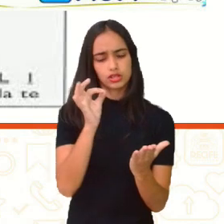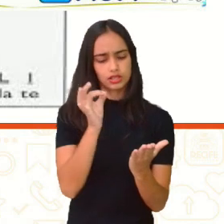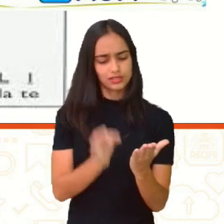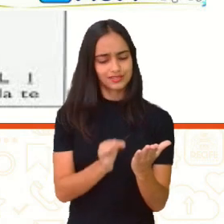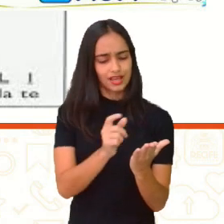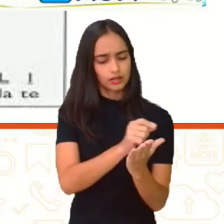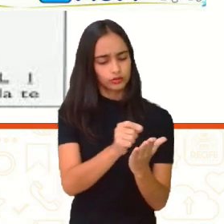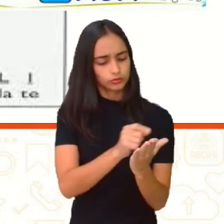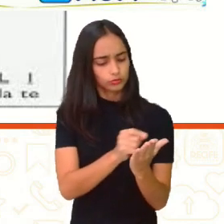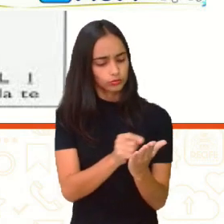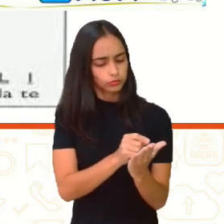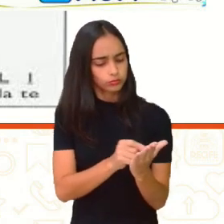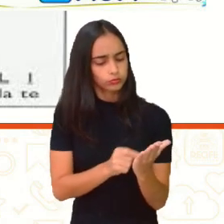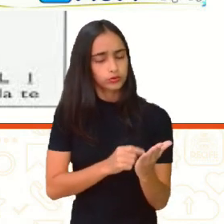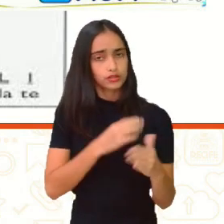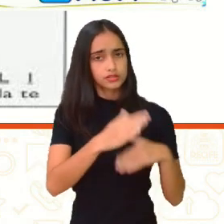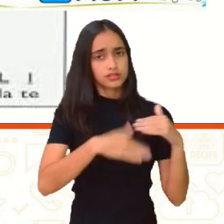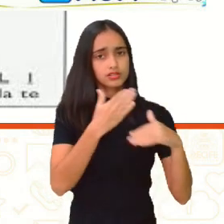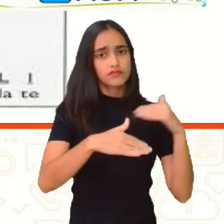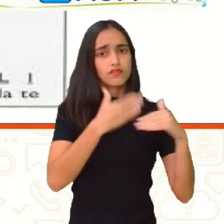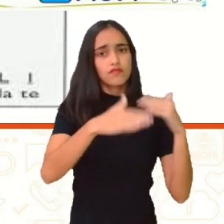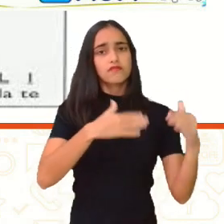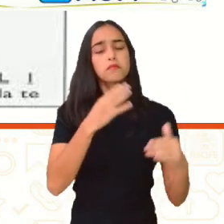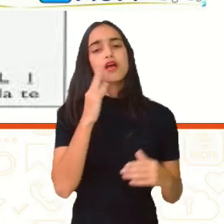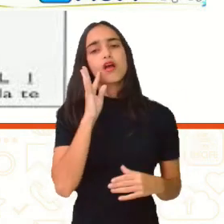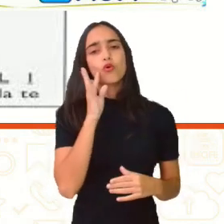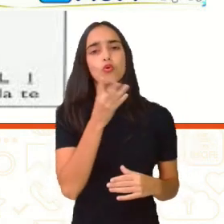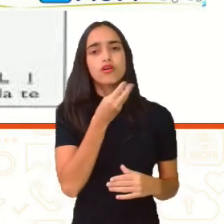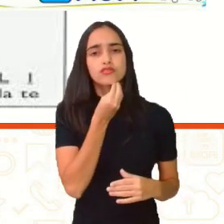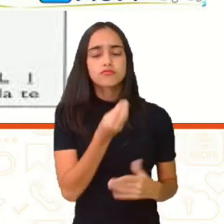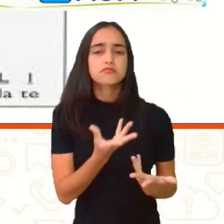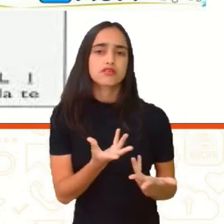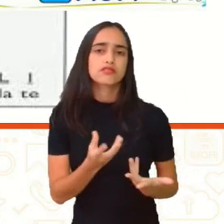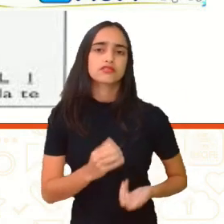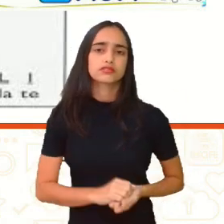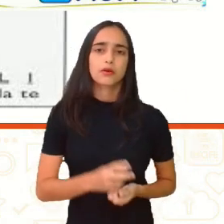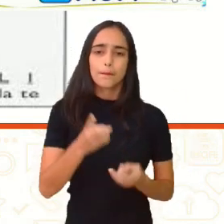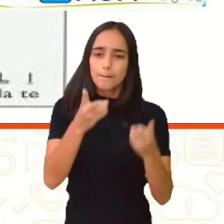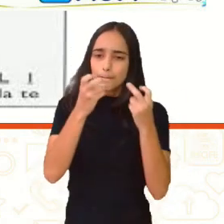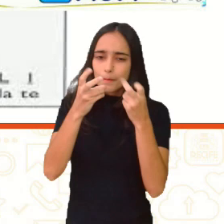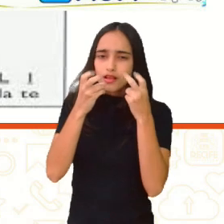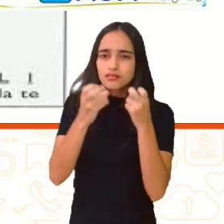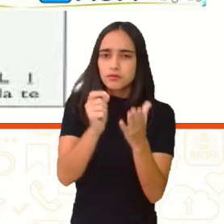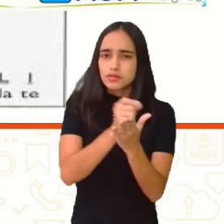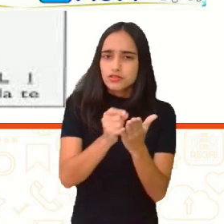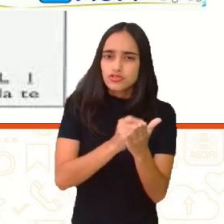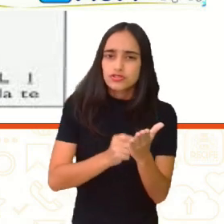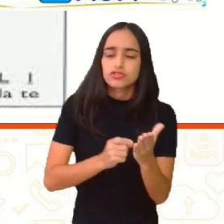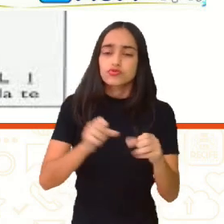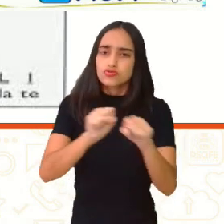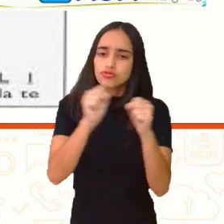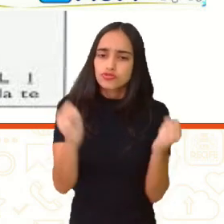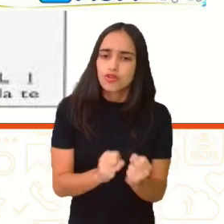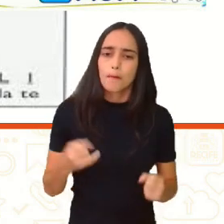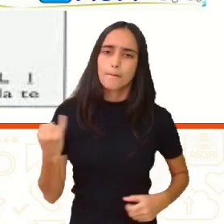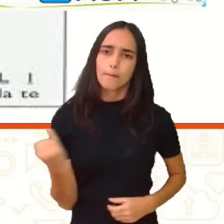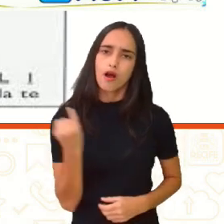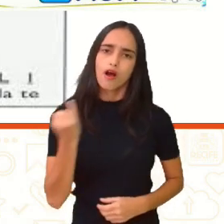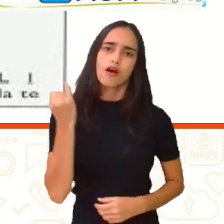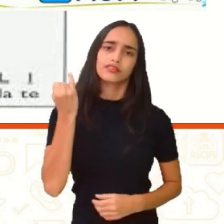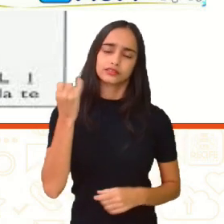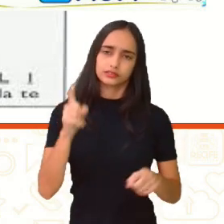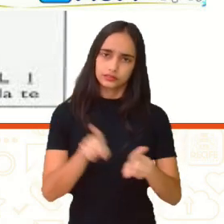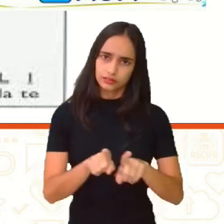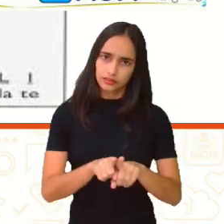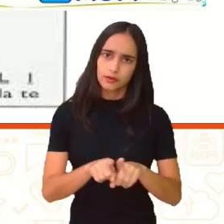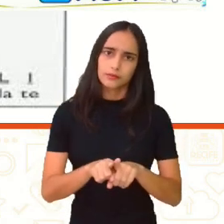conseguir construir esse conhecimento, essa habilidade na escrita, percebendo a escrita como um sistema importante, notacional,